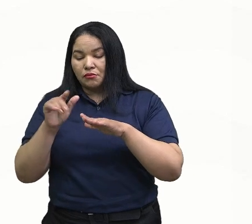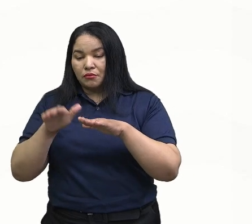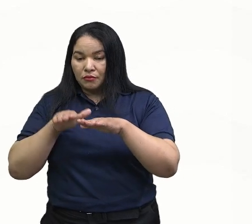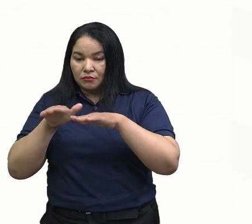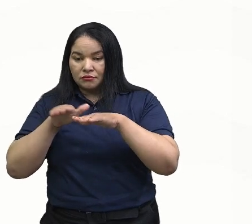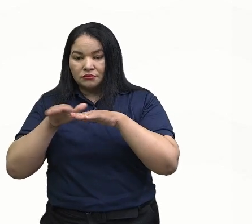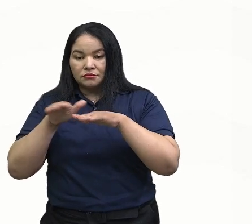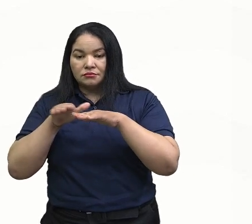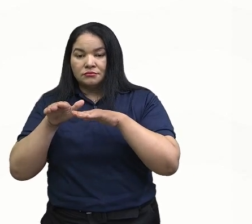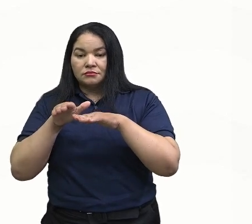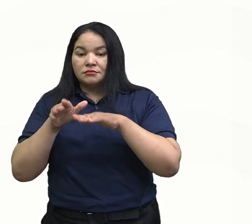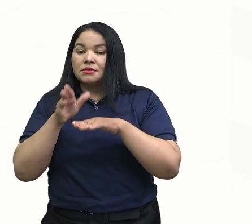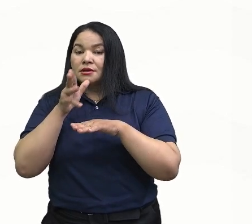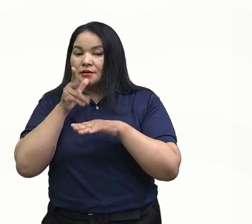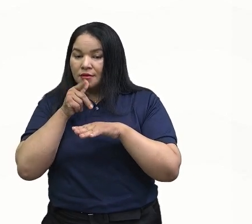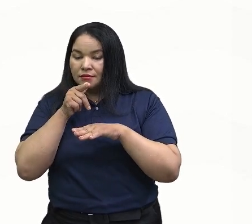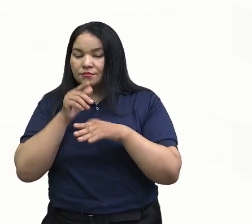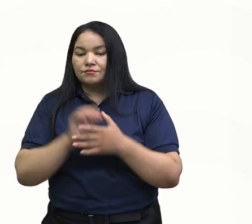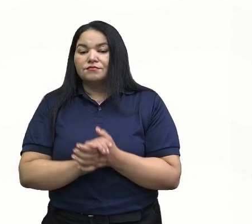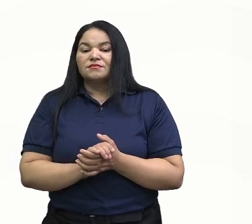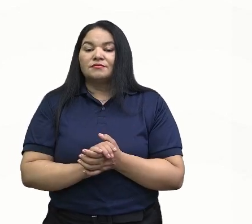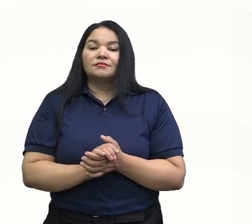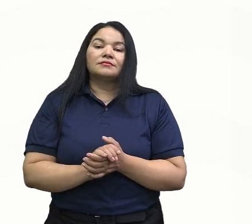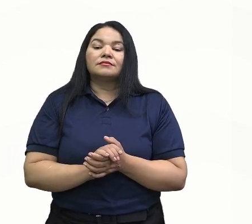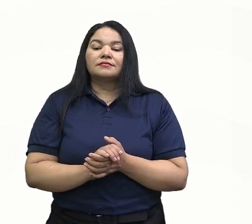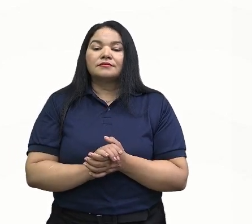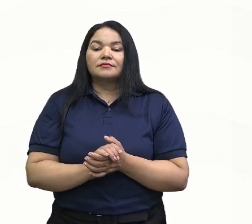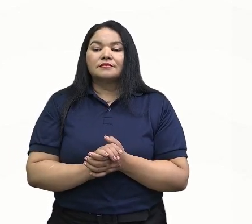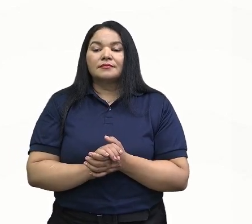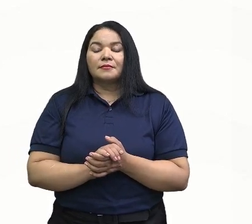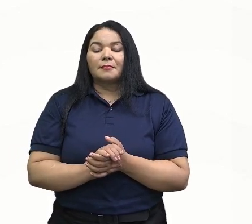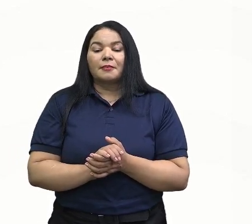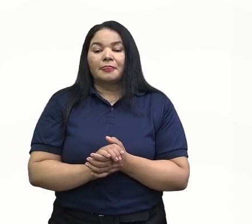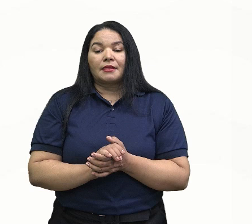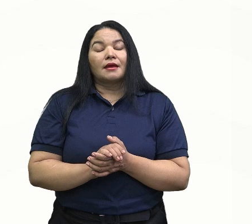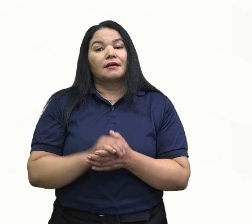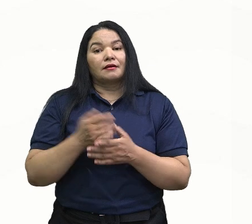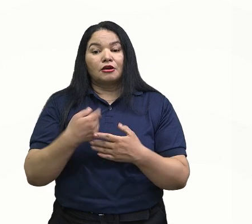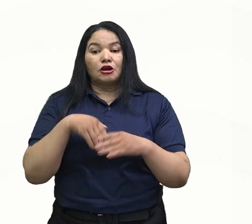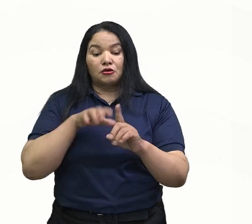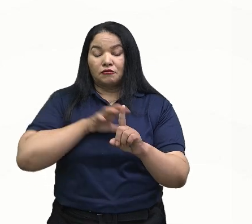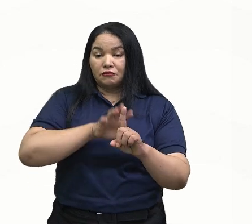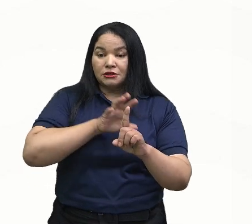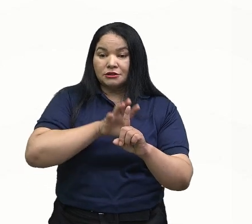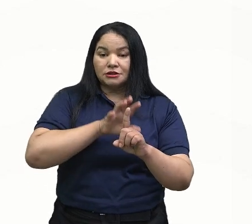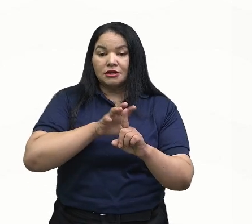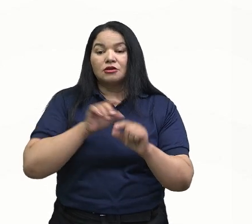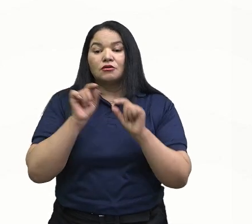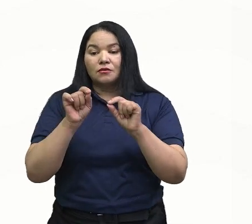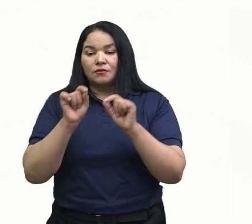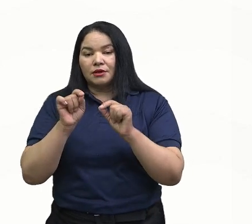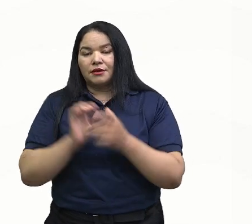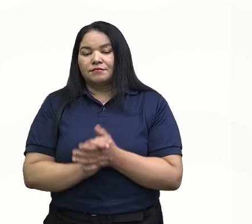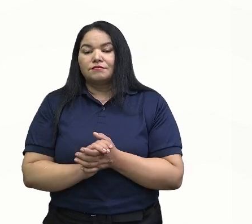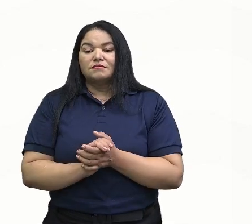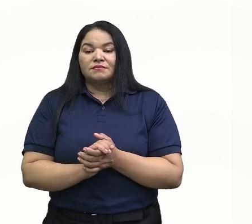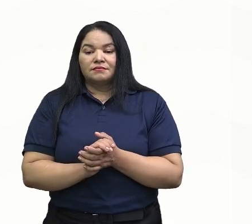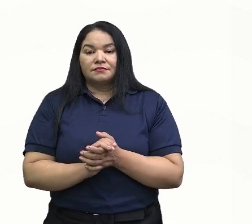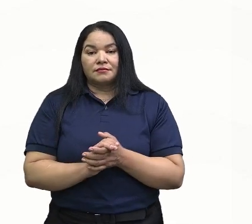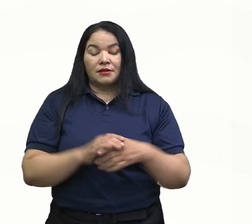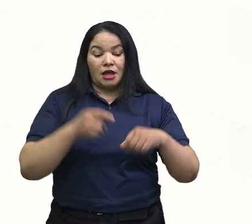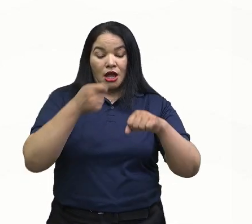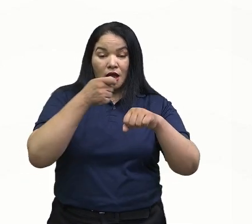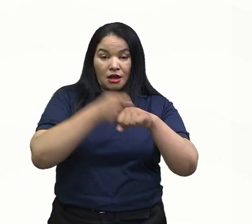Dessa forma, é importante você entender os fatores que vão influenciar o ponto de fusão e o ponto de ebulição. Um